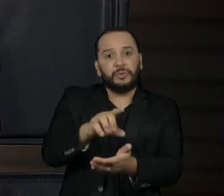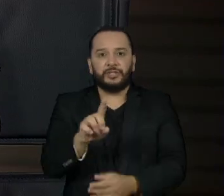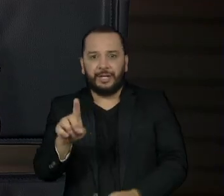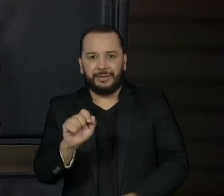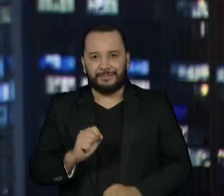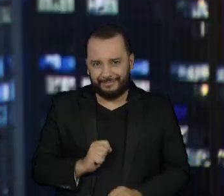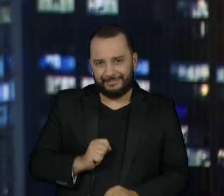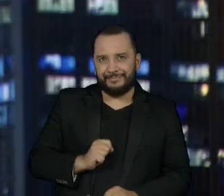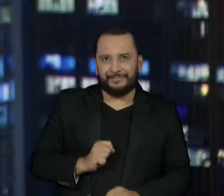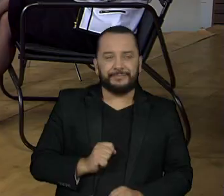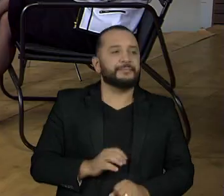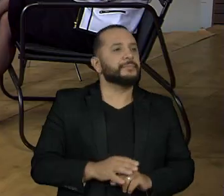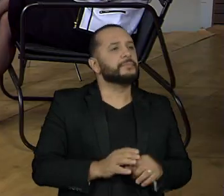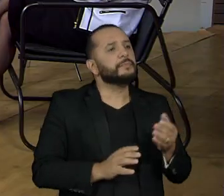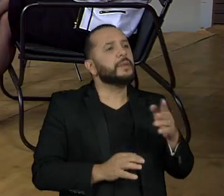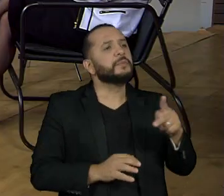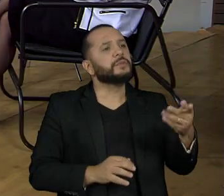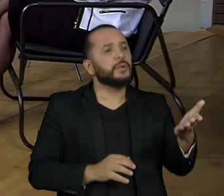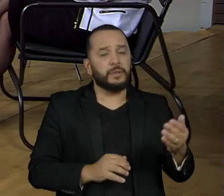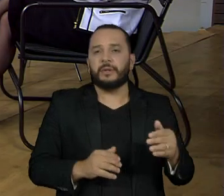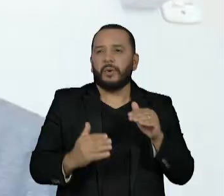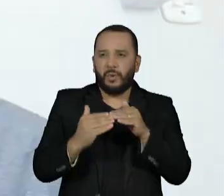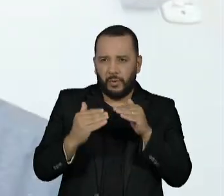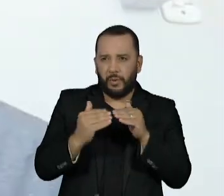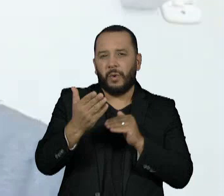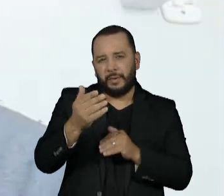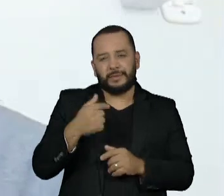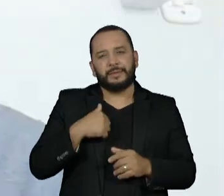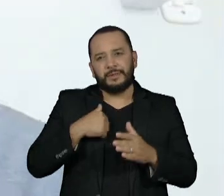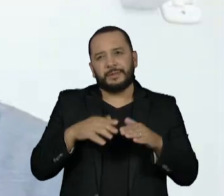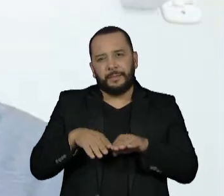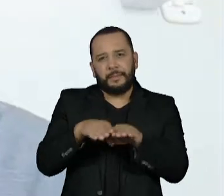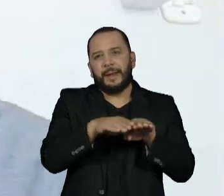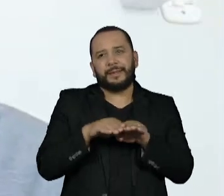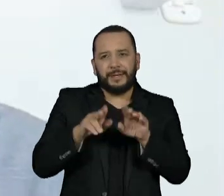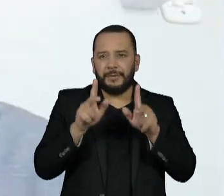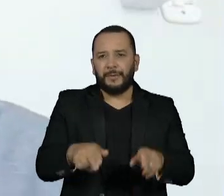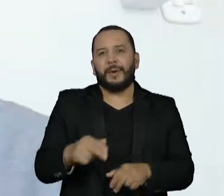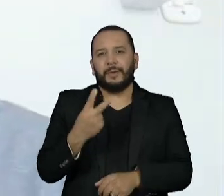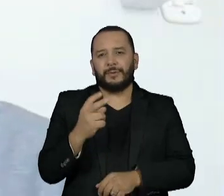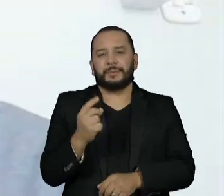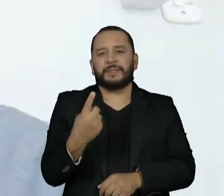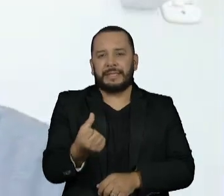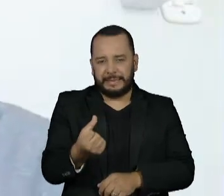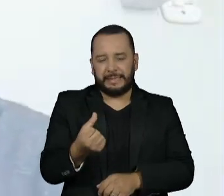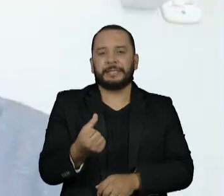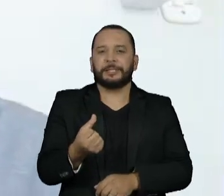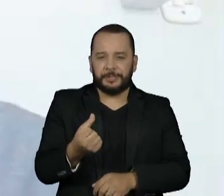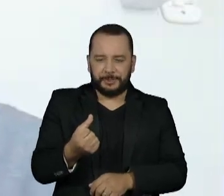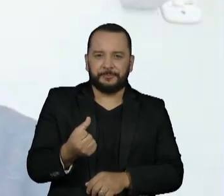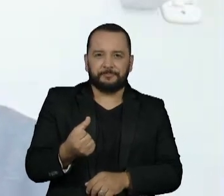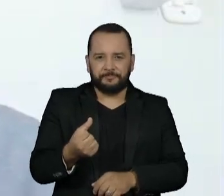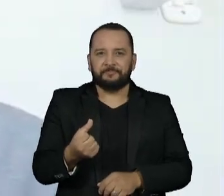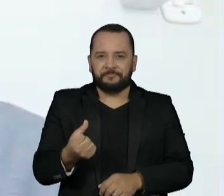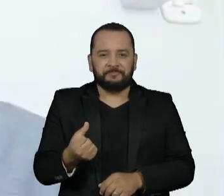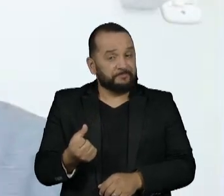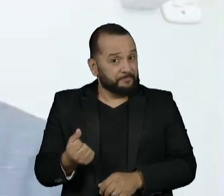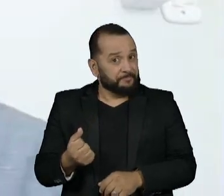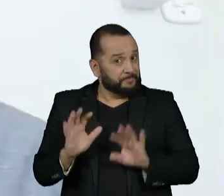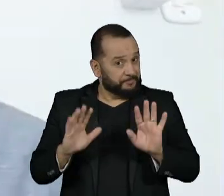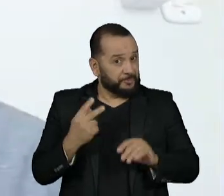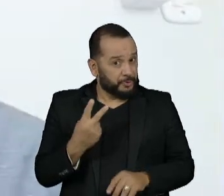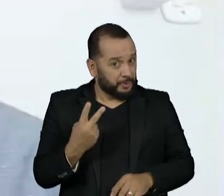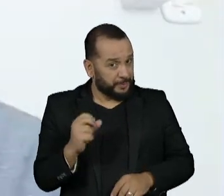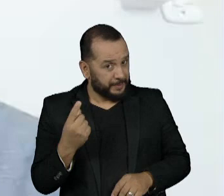né? Professor. Eu concordo. Esse padrão já se apresentou em 2016. Então, acho que partidariamente